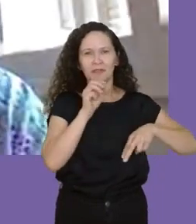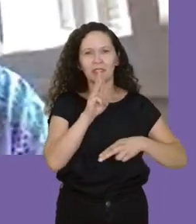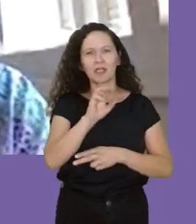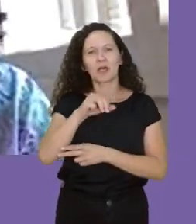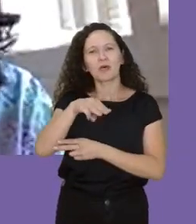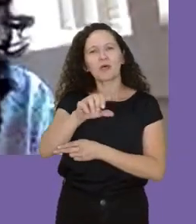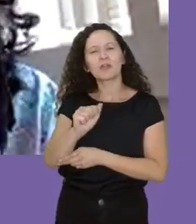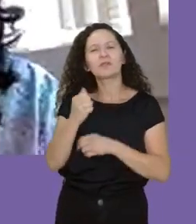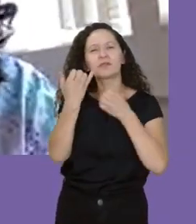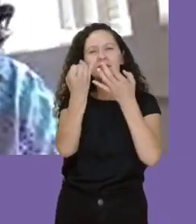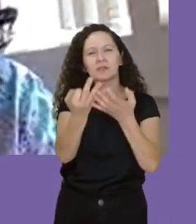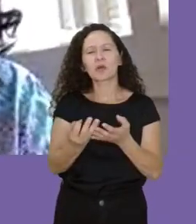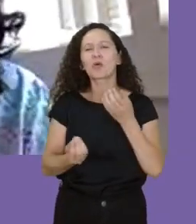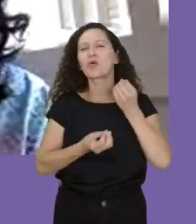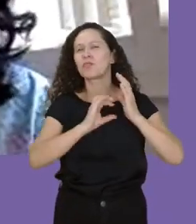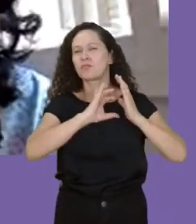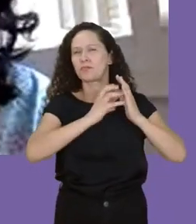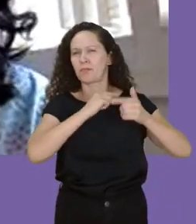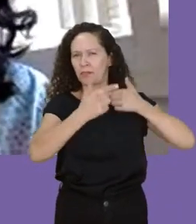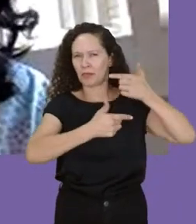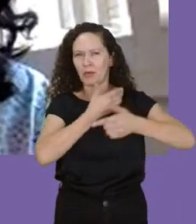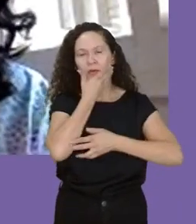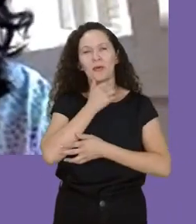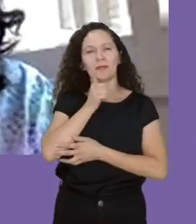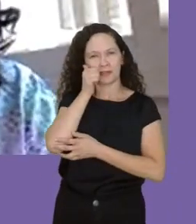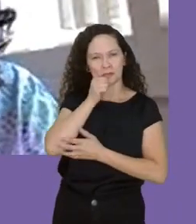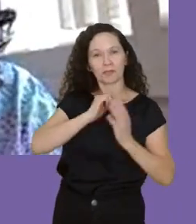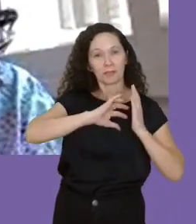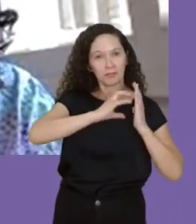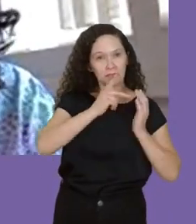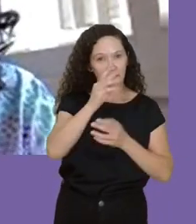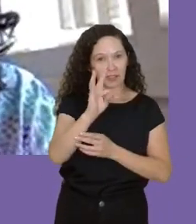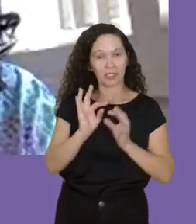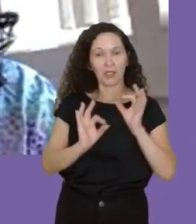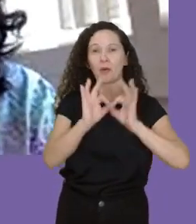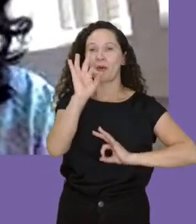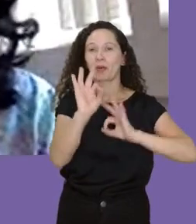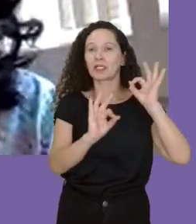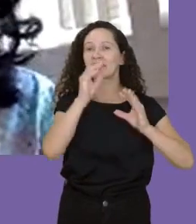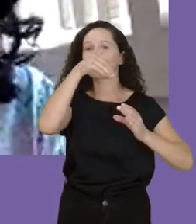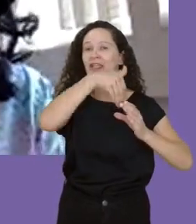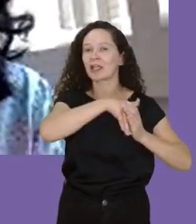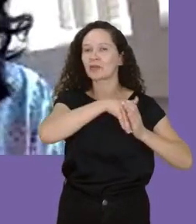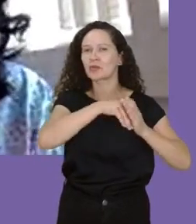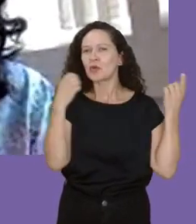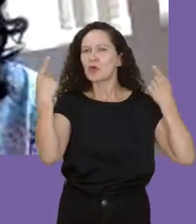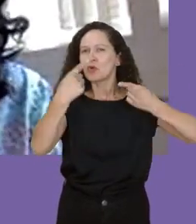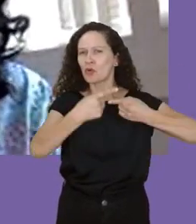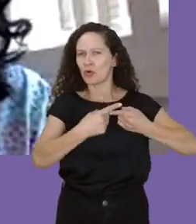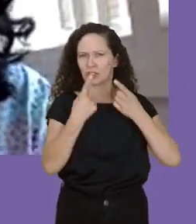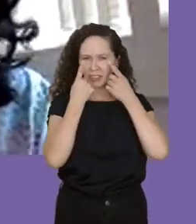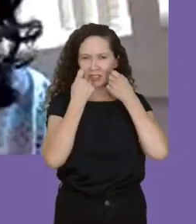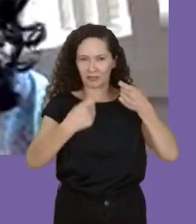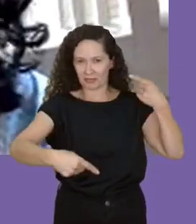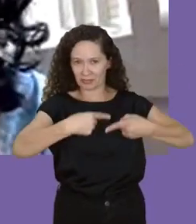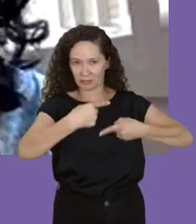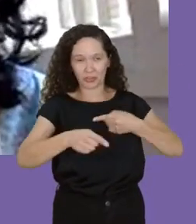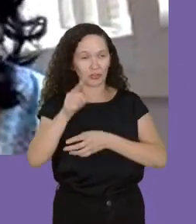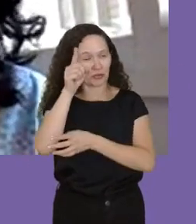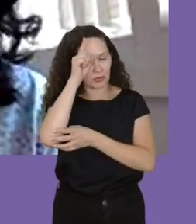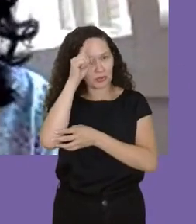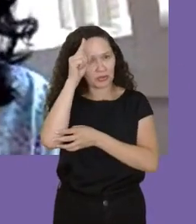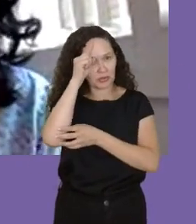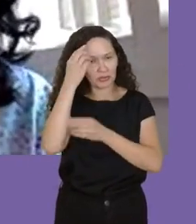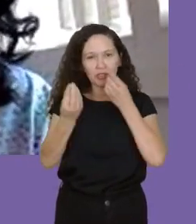de como é que o Partido dos Trabalhadores e das Trabalhadoras se organiza para combater a violência política